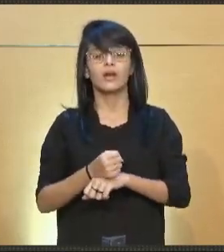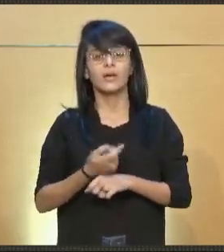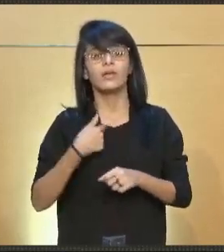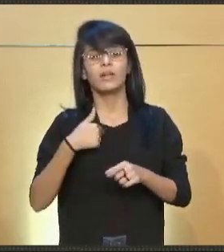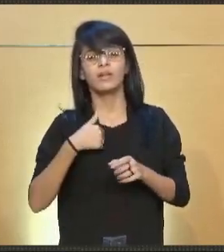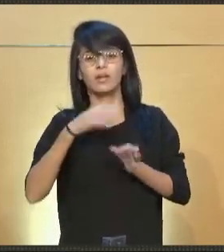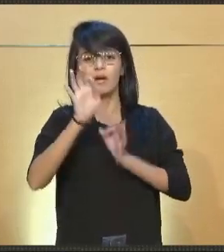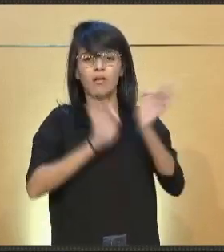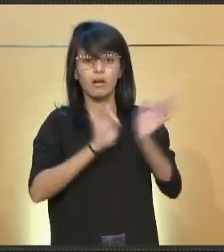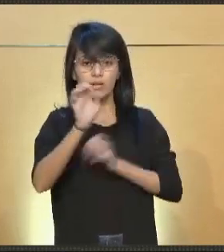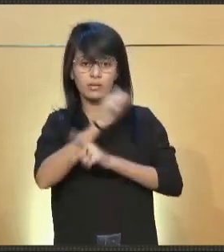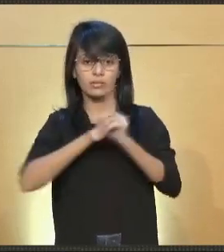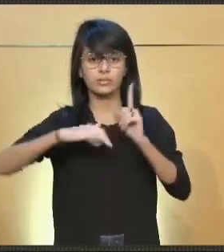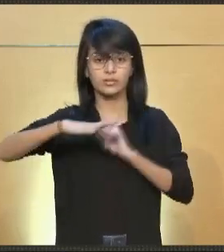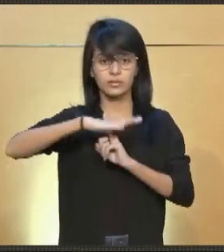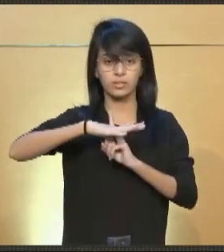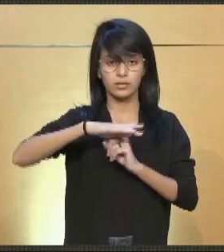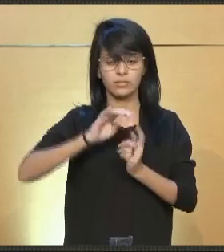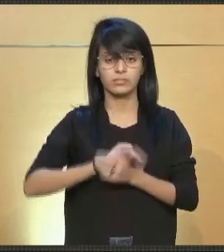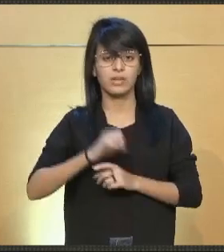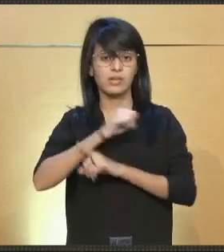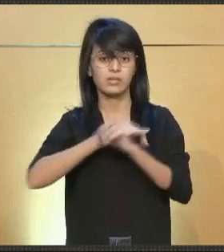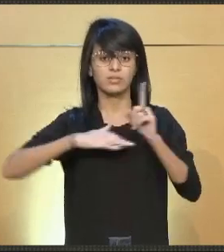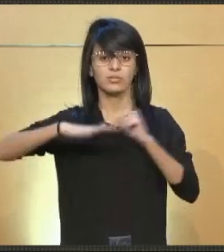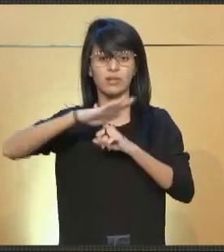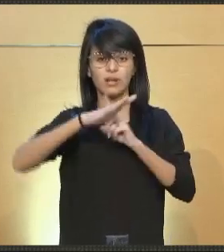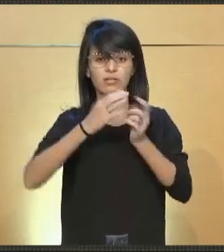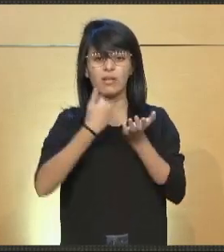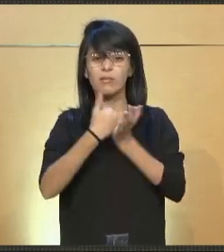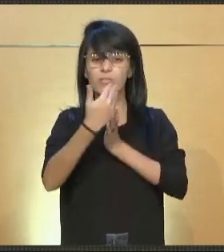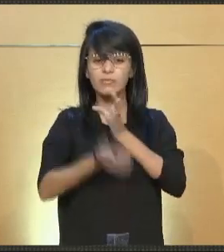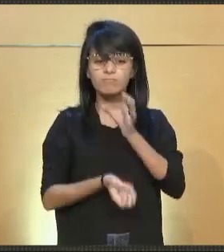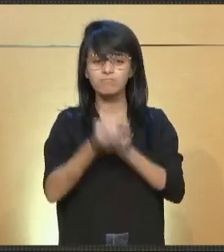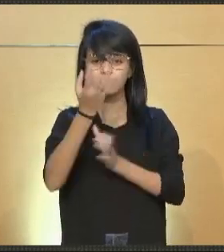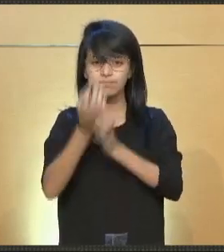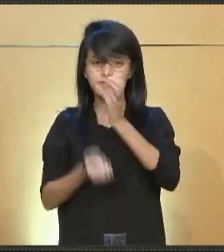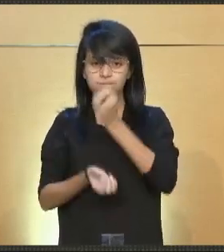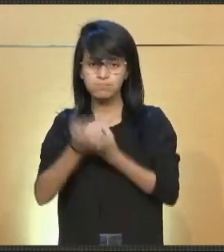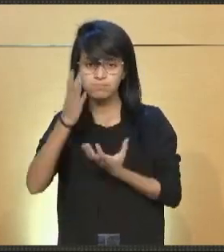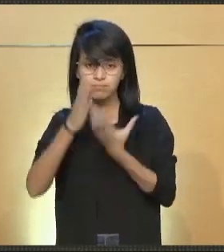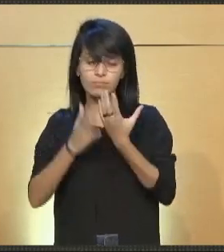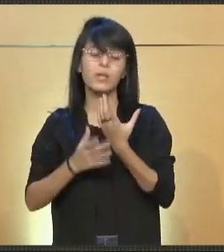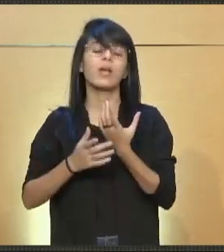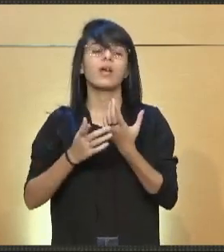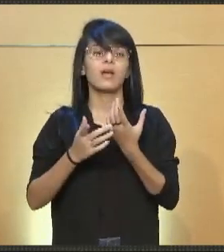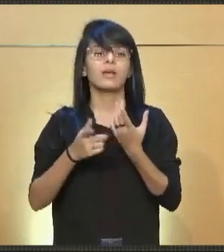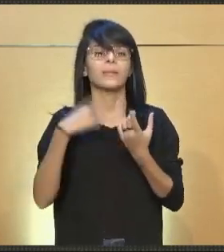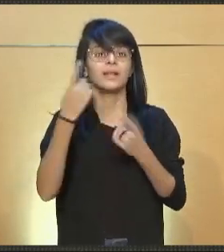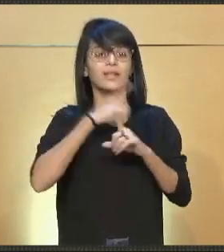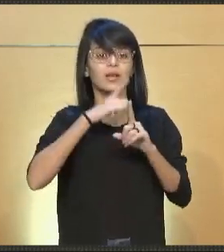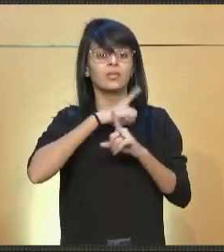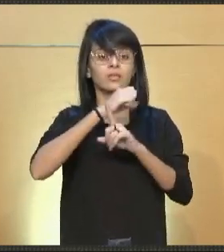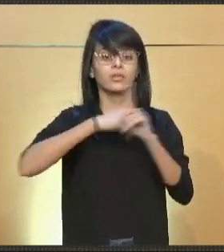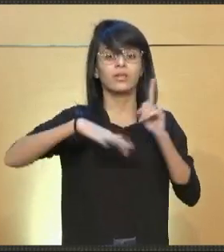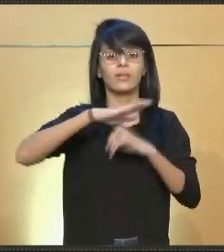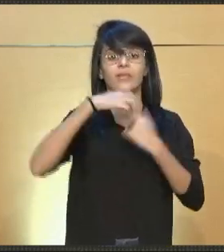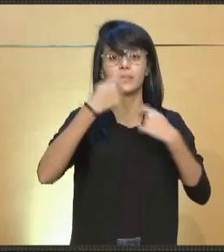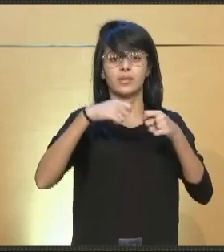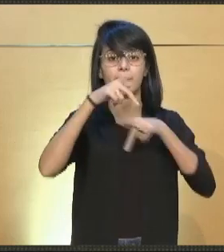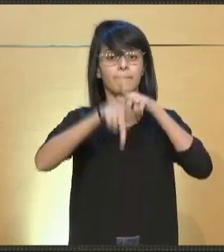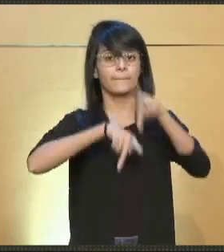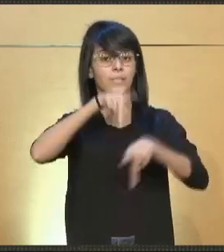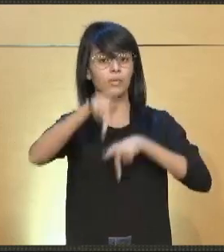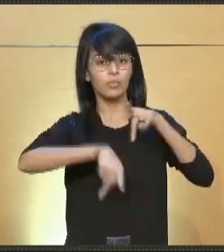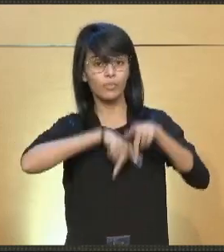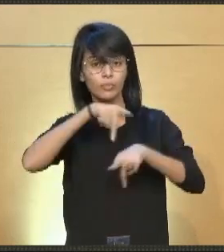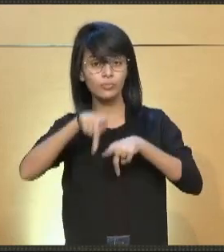toda uma sociedade. A sociedade estava se formando. Bem, para que você tenha uma sociedade, você vai precisar de povo.